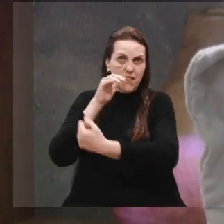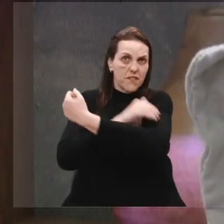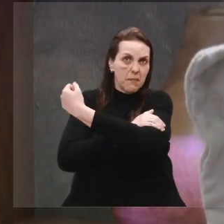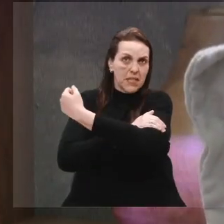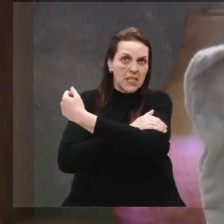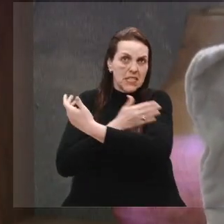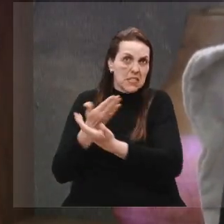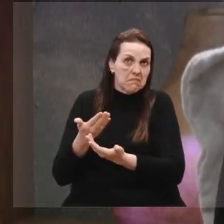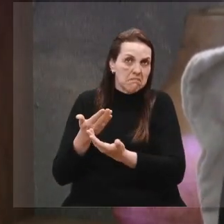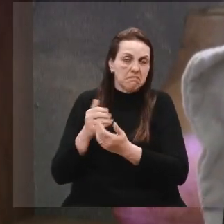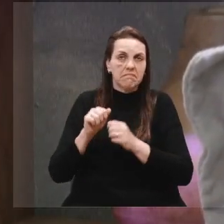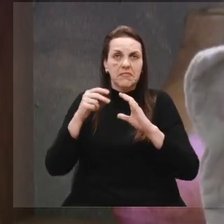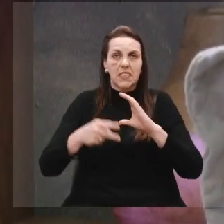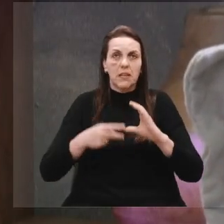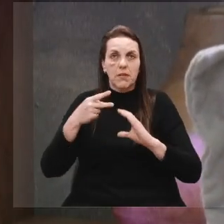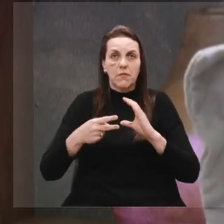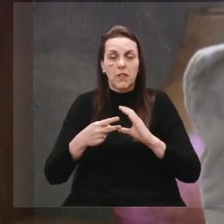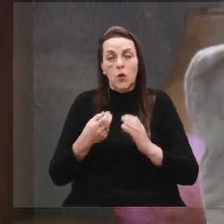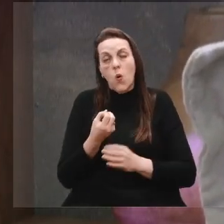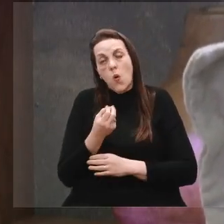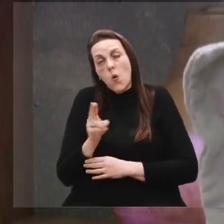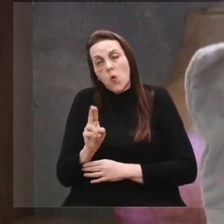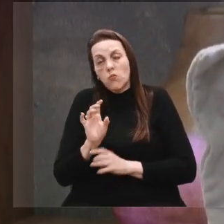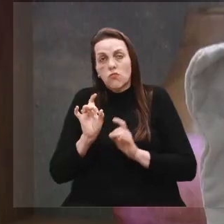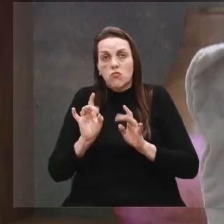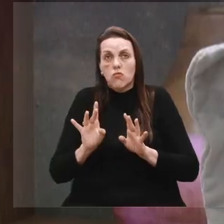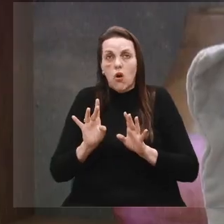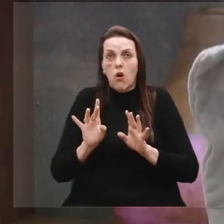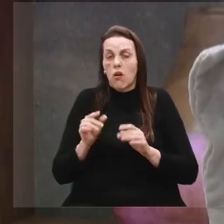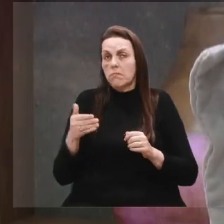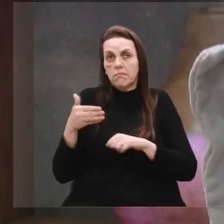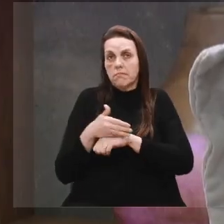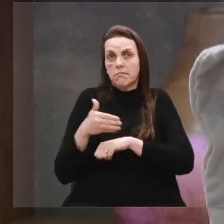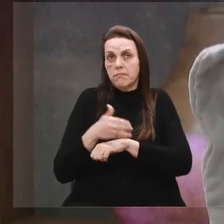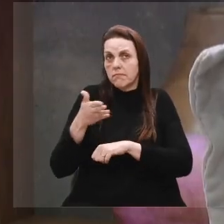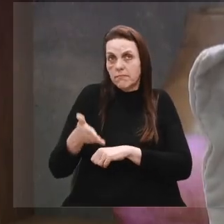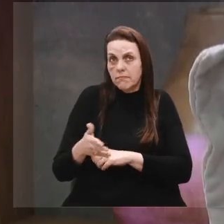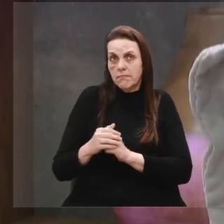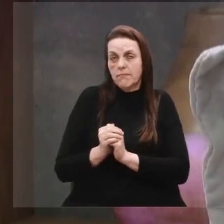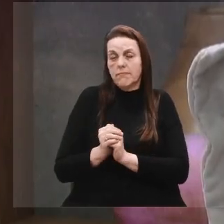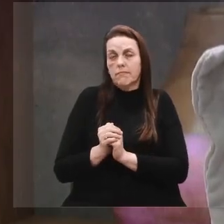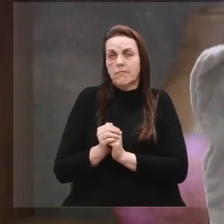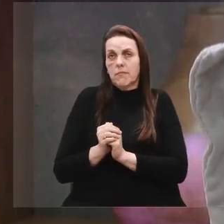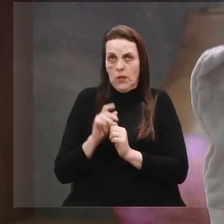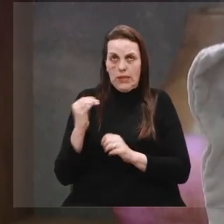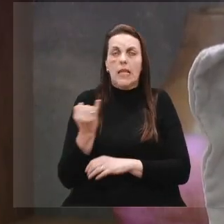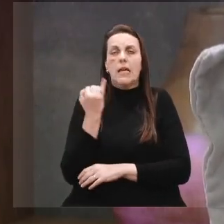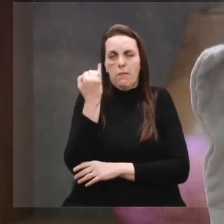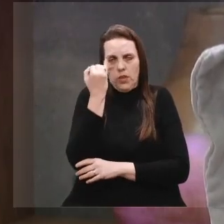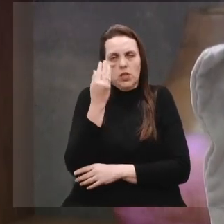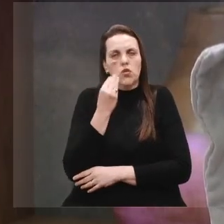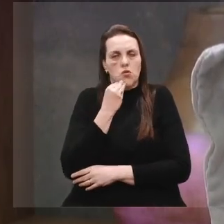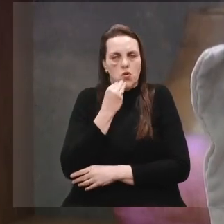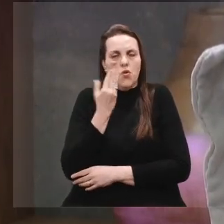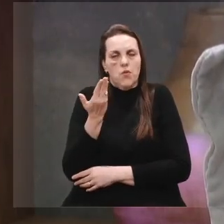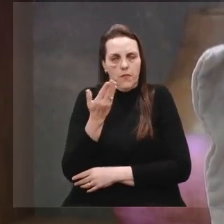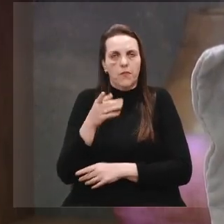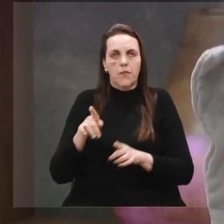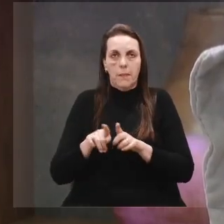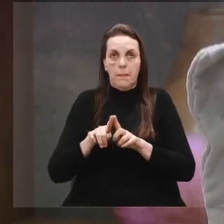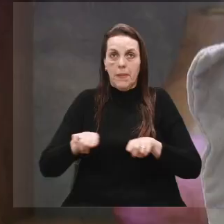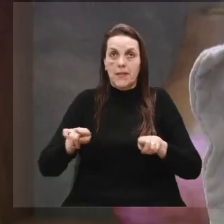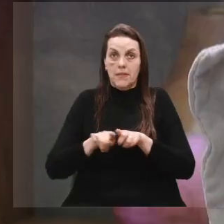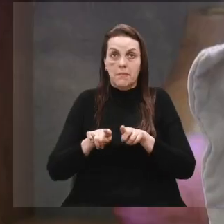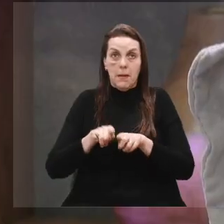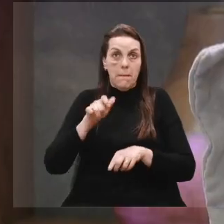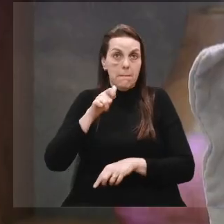uma feminista no parlamento, ou se ela tinha sido somente, né, o que também é importante, né, mas a gente